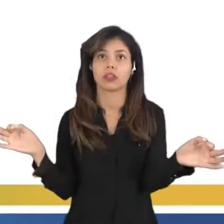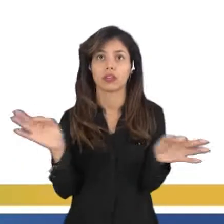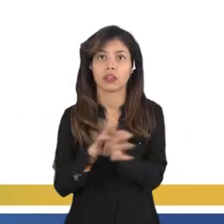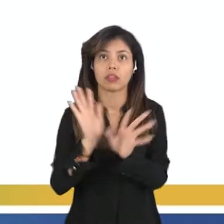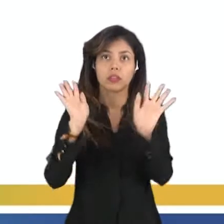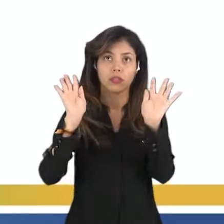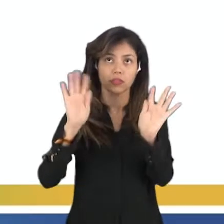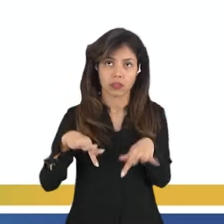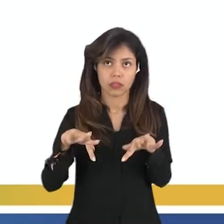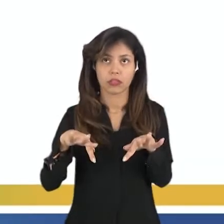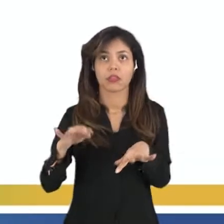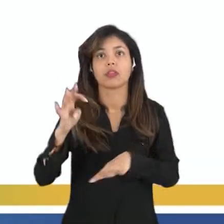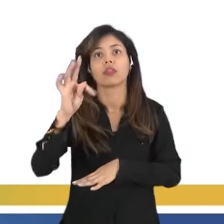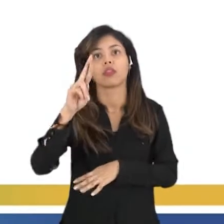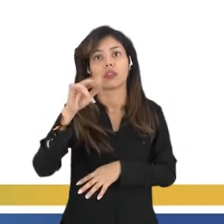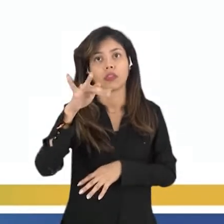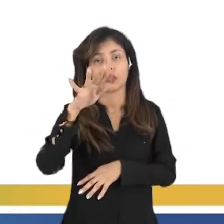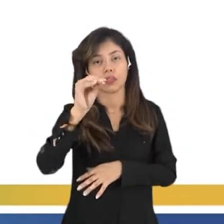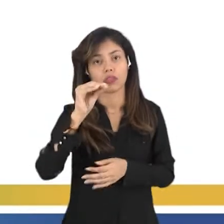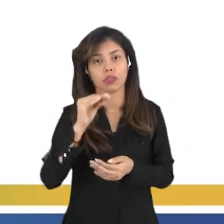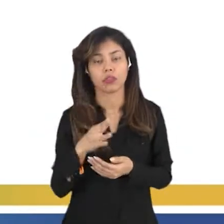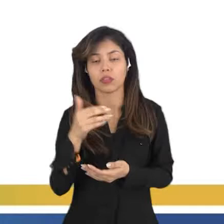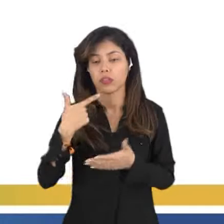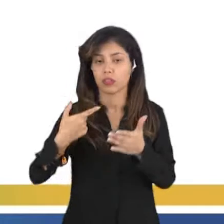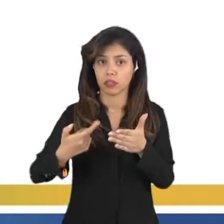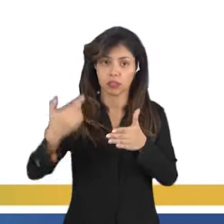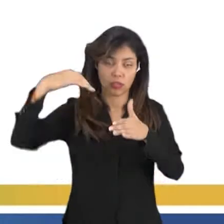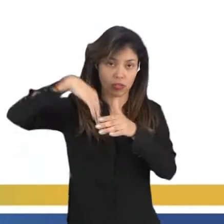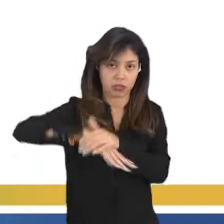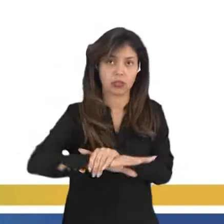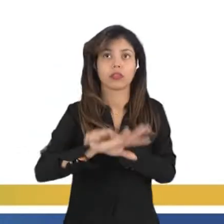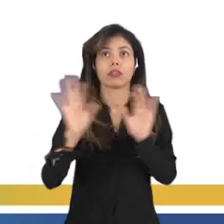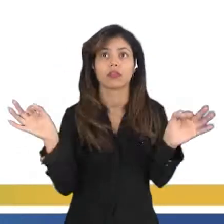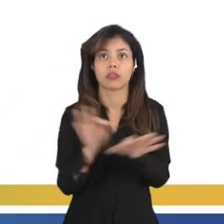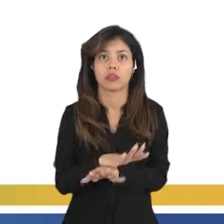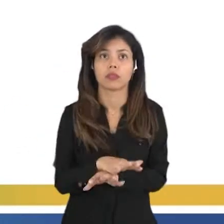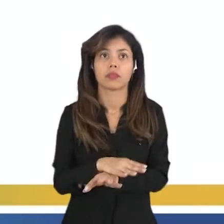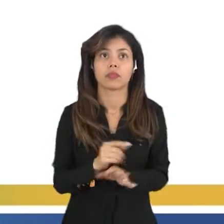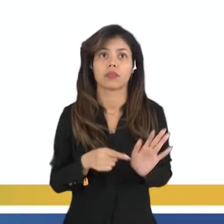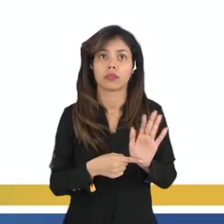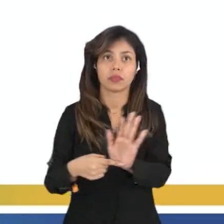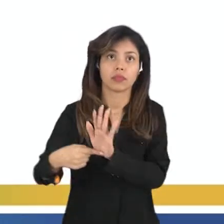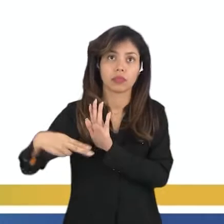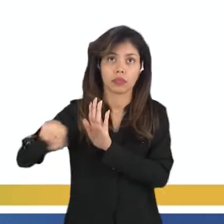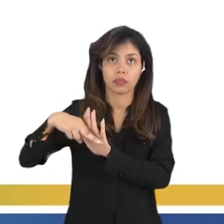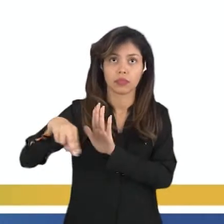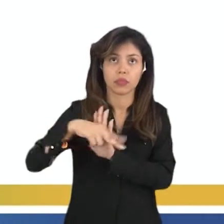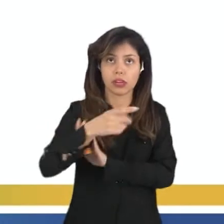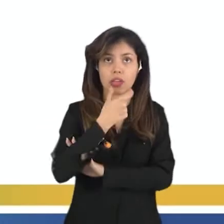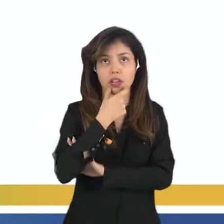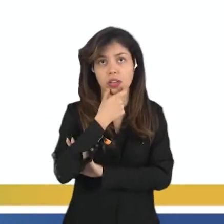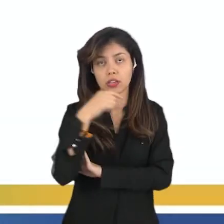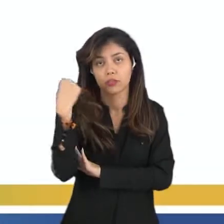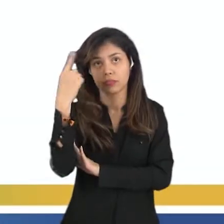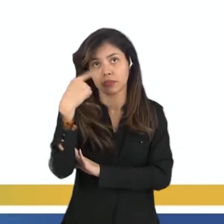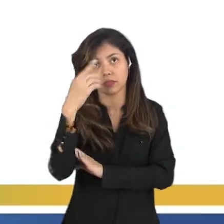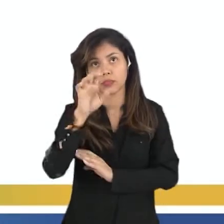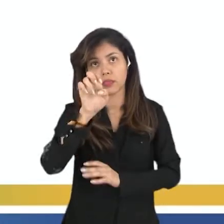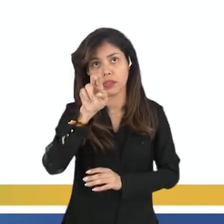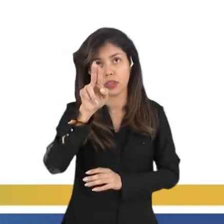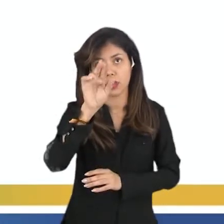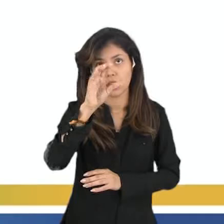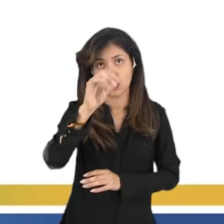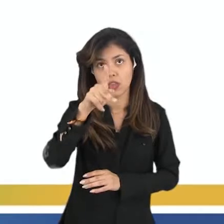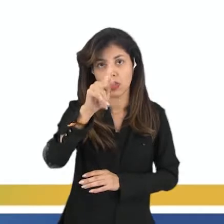de solução definitiva e com o final de confronto armado, acrescenta a nota publicada em inglês e